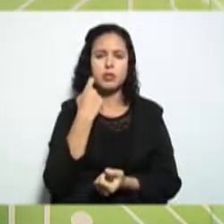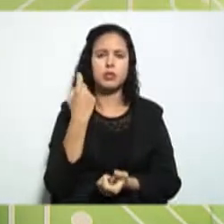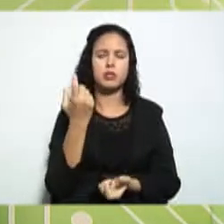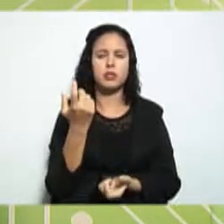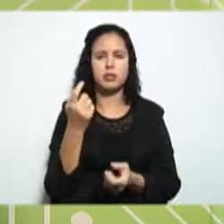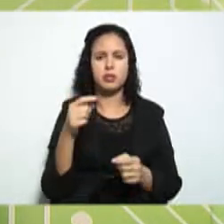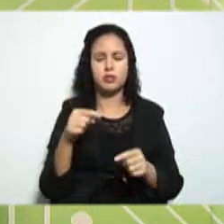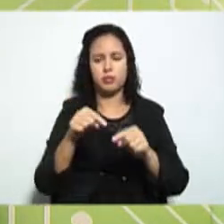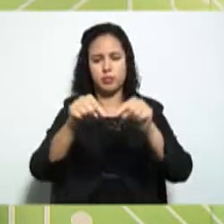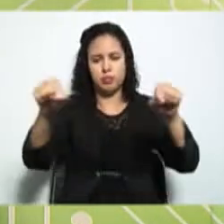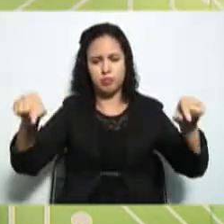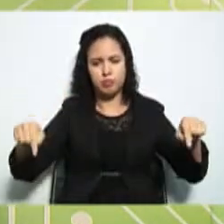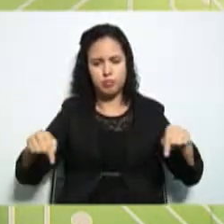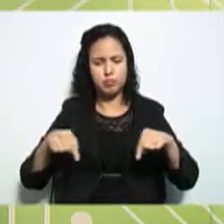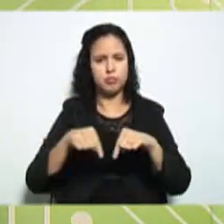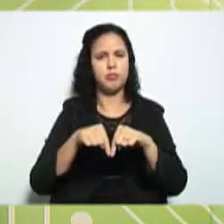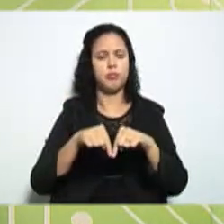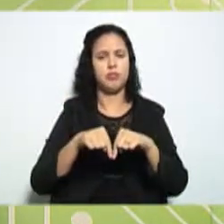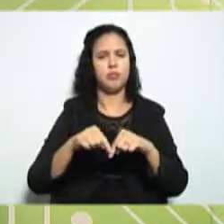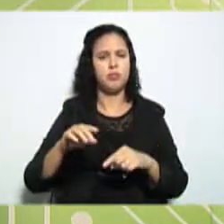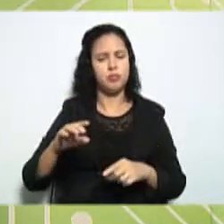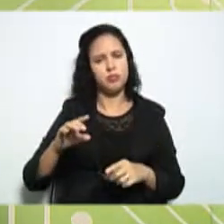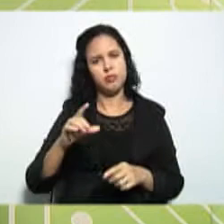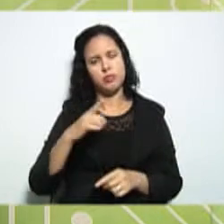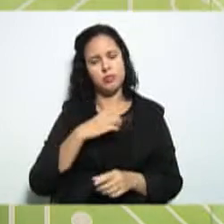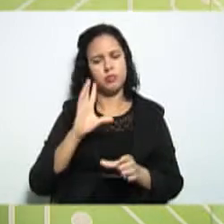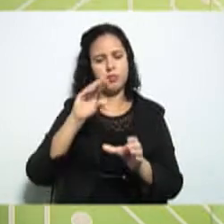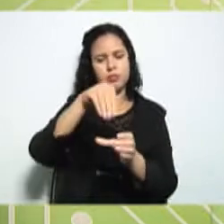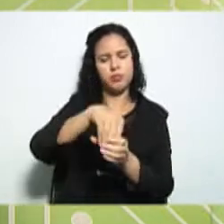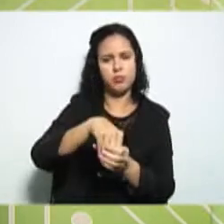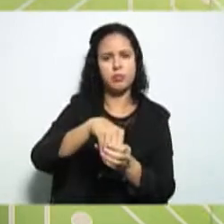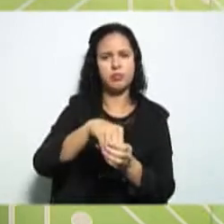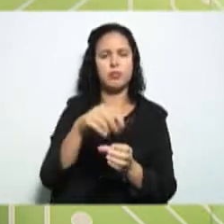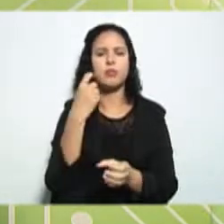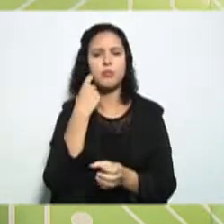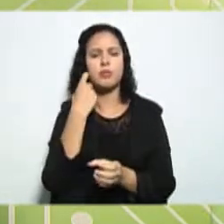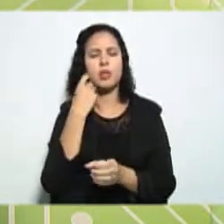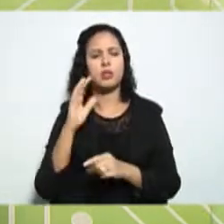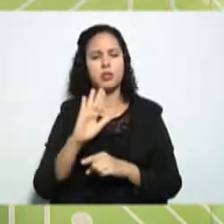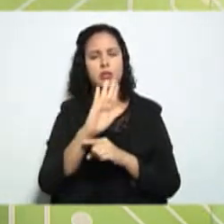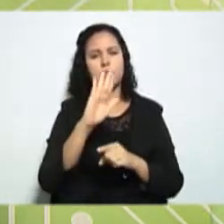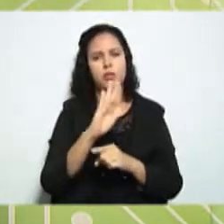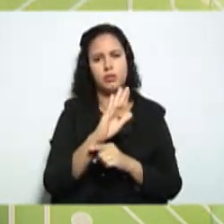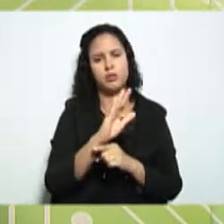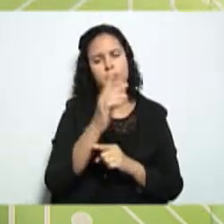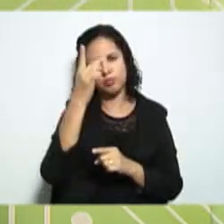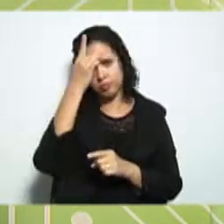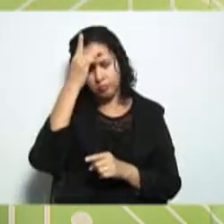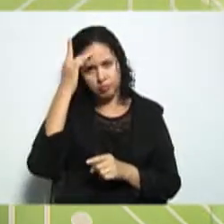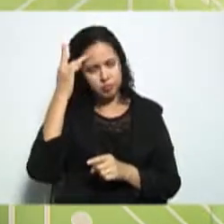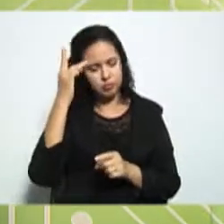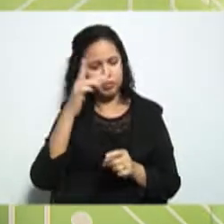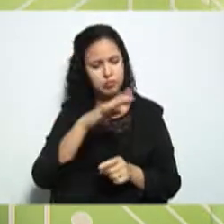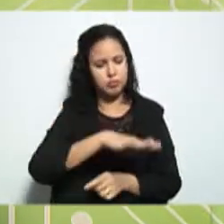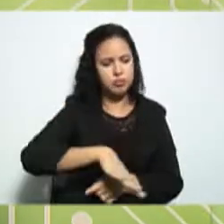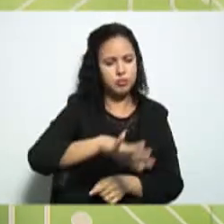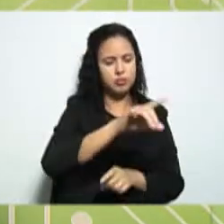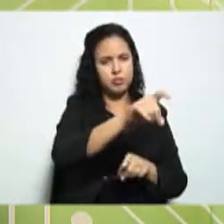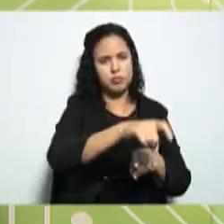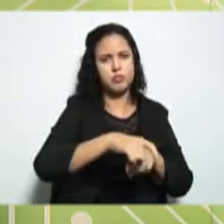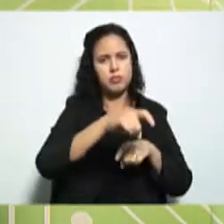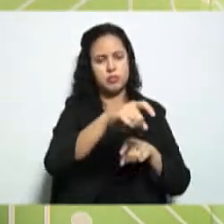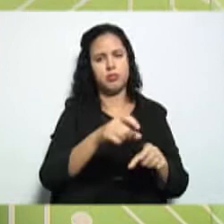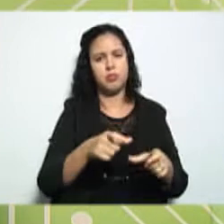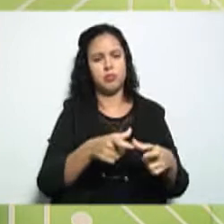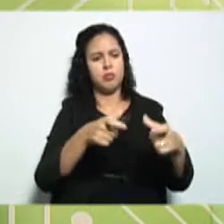exemplo, comprar um tanque e vai abastecer o pessoal que reside todo em uma linha ou alguma região rural de extensão territorial